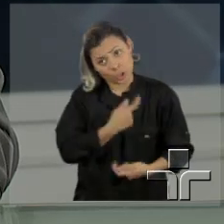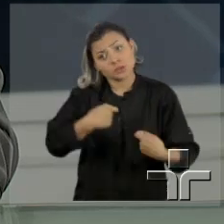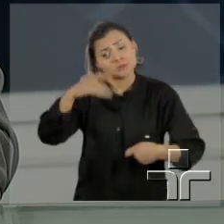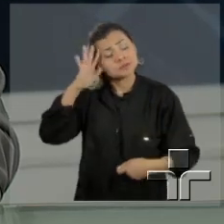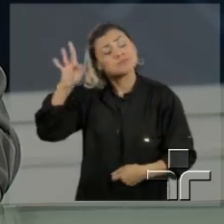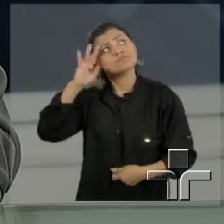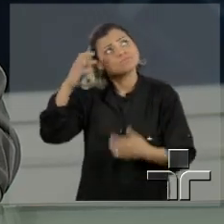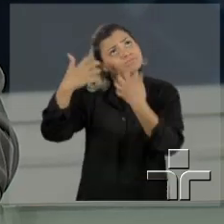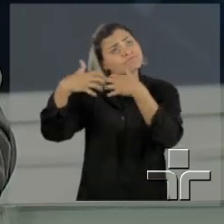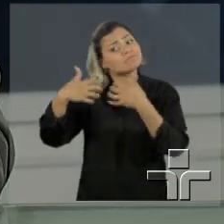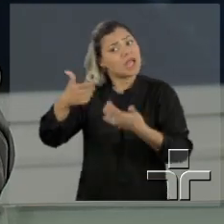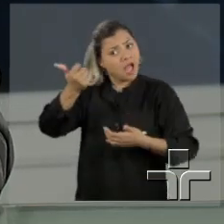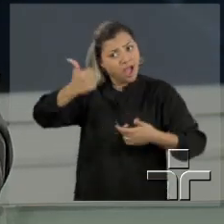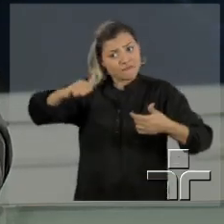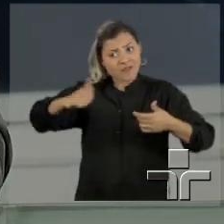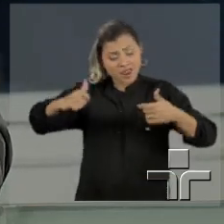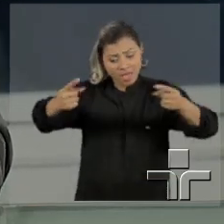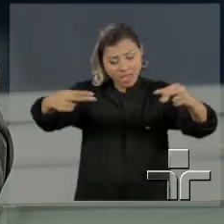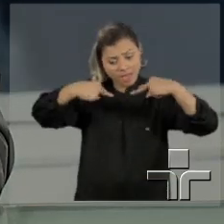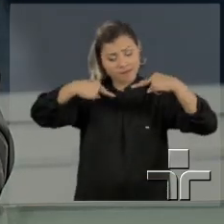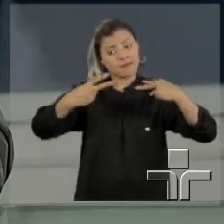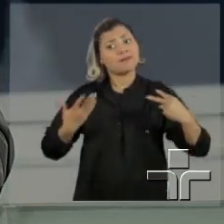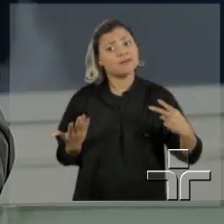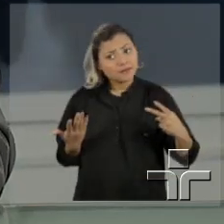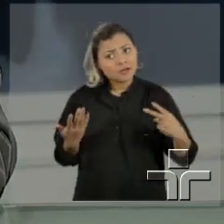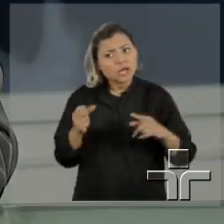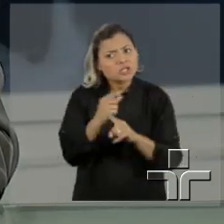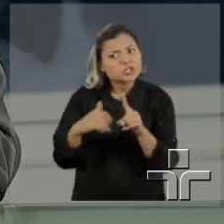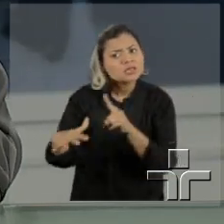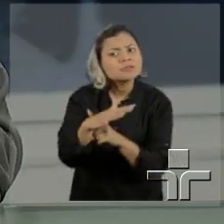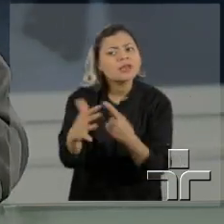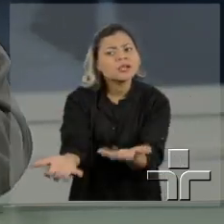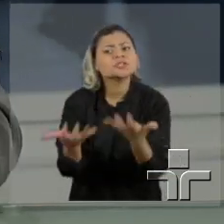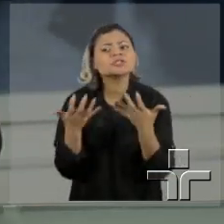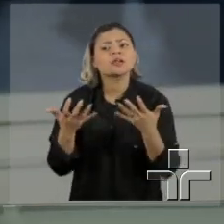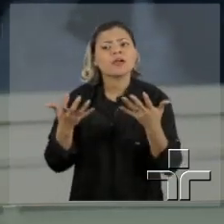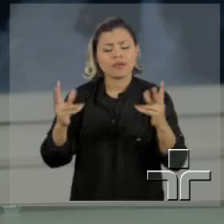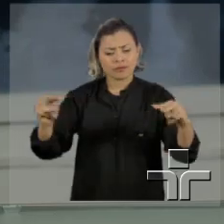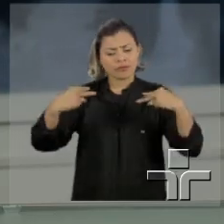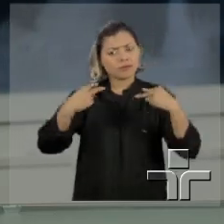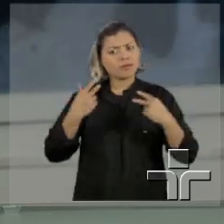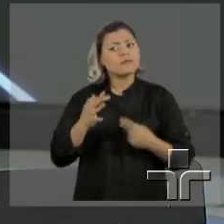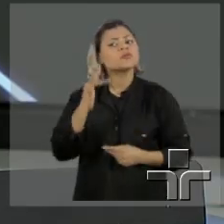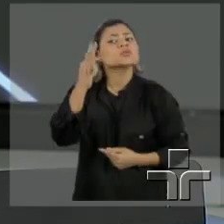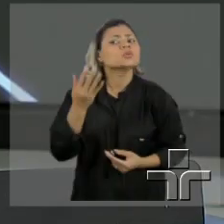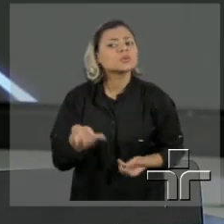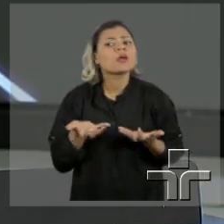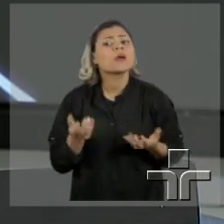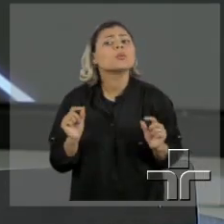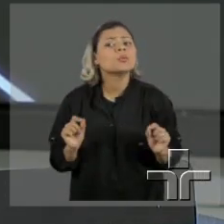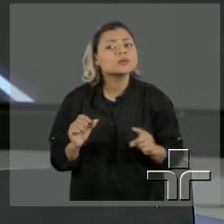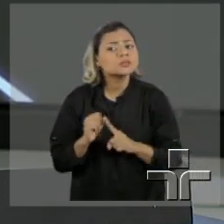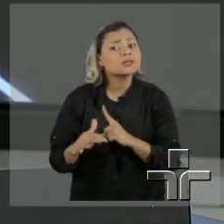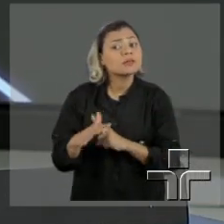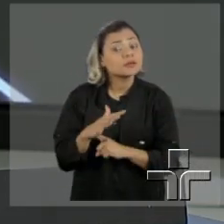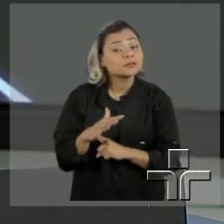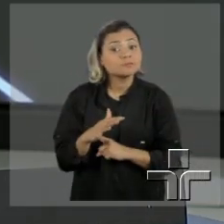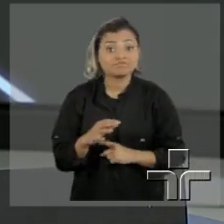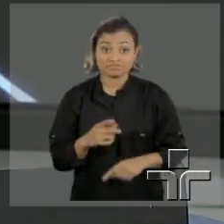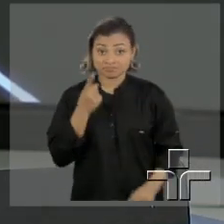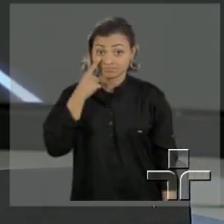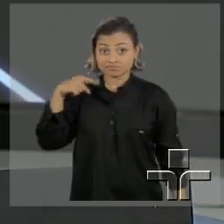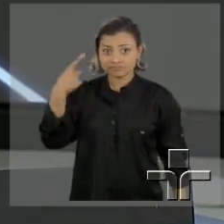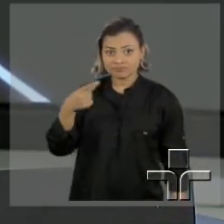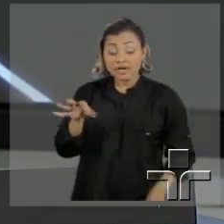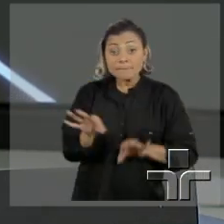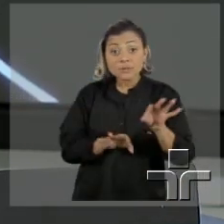repensar. Nós temos que fazer uma pergunta: que sociedade nós queremos para o futuro? Ótima pergunta. Veja a seguir, o programa